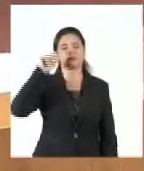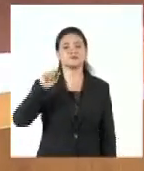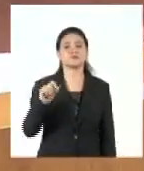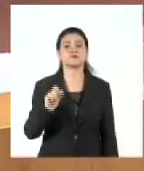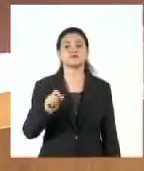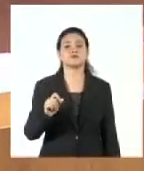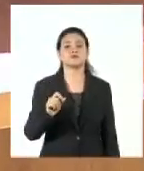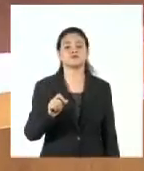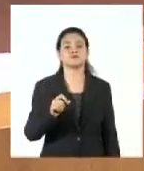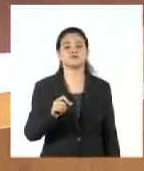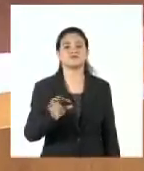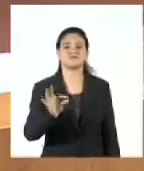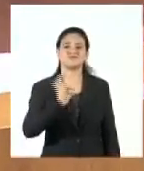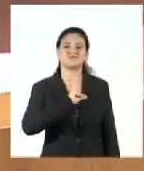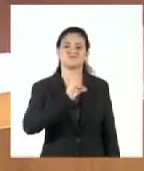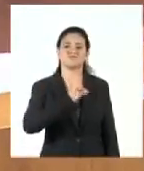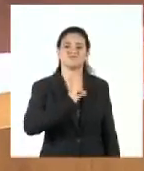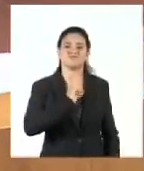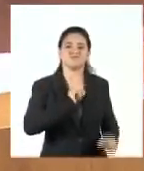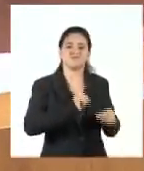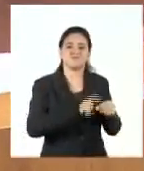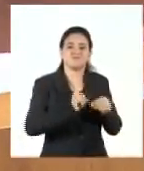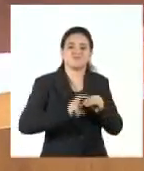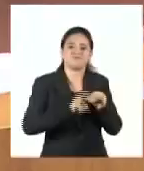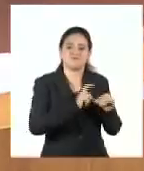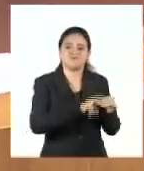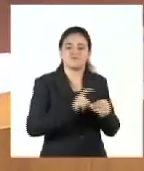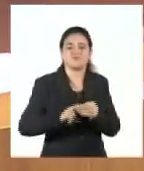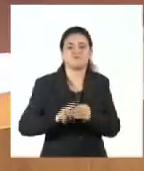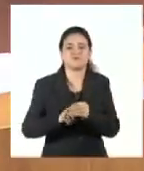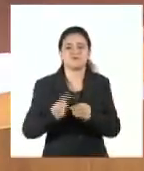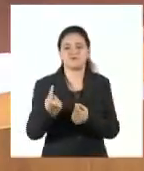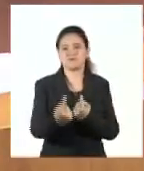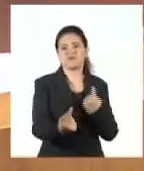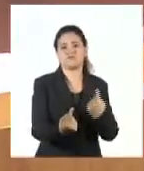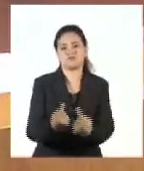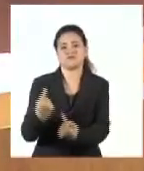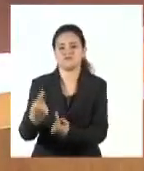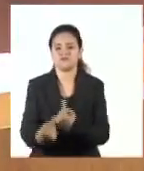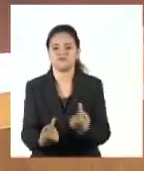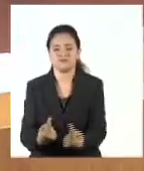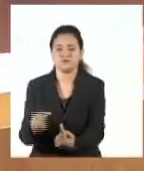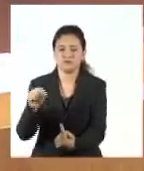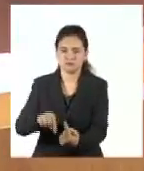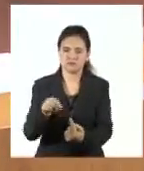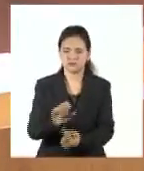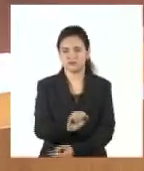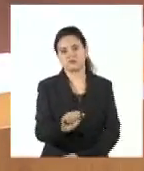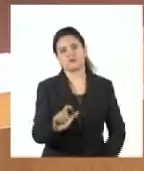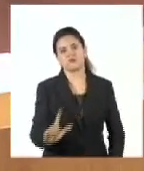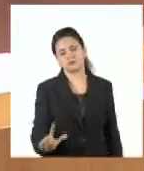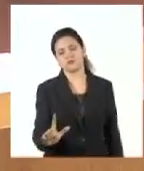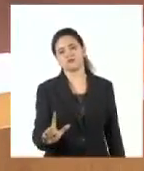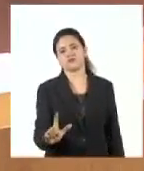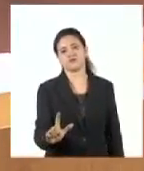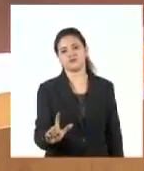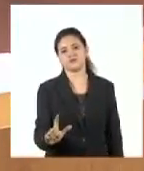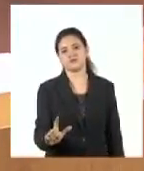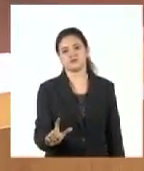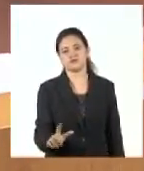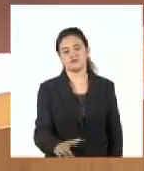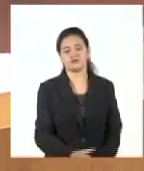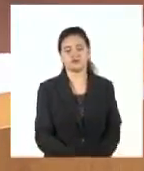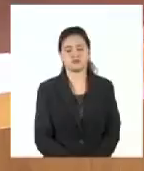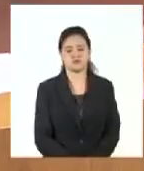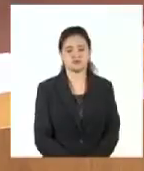o policiamento do interior para reforçar o da capital, como se isso fosse resolver o problema.